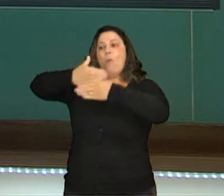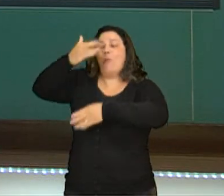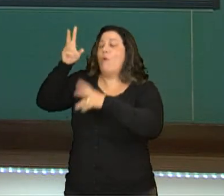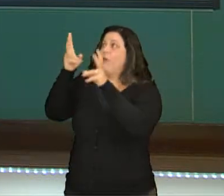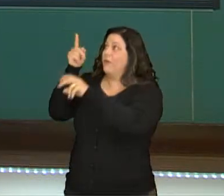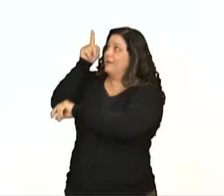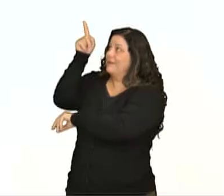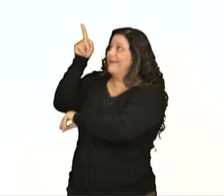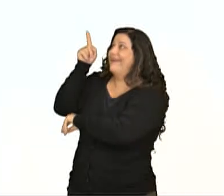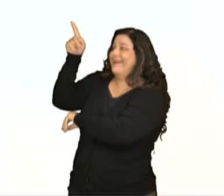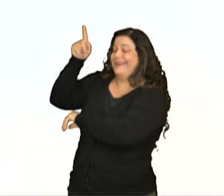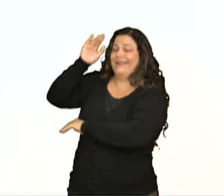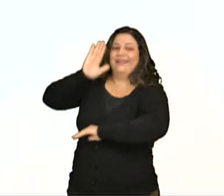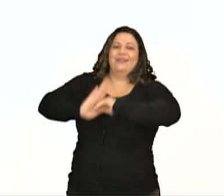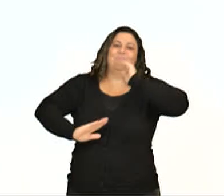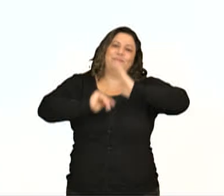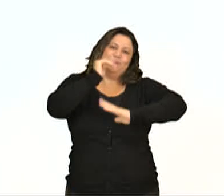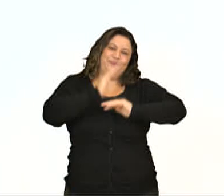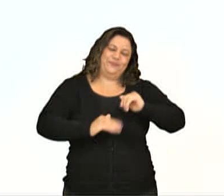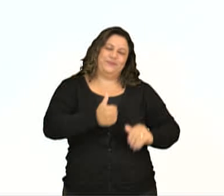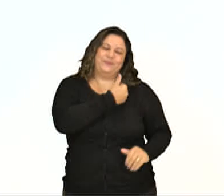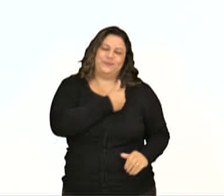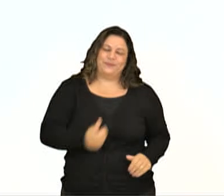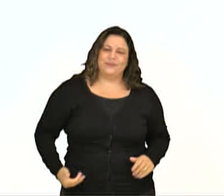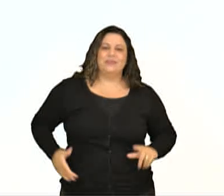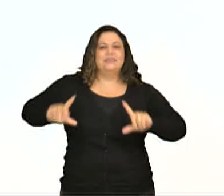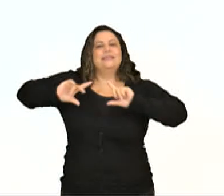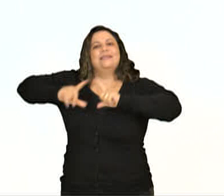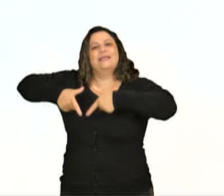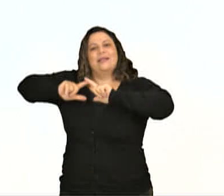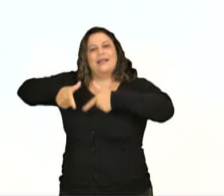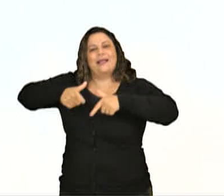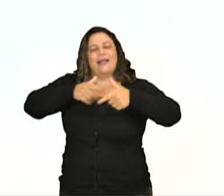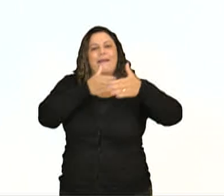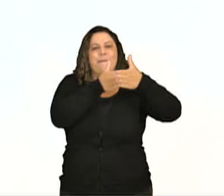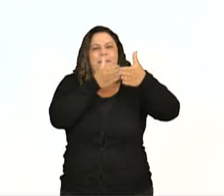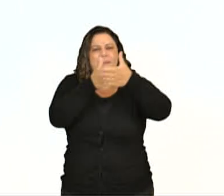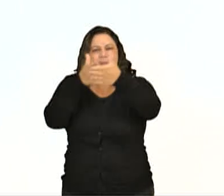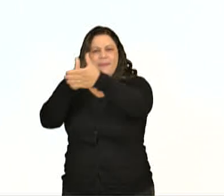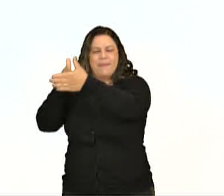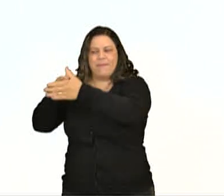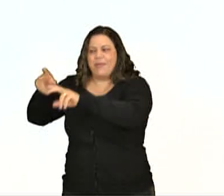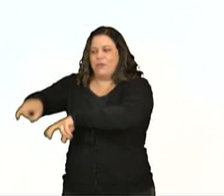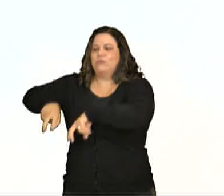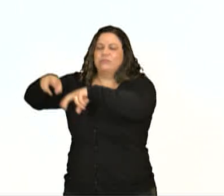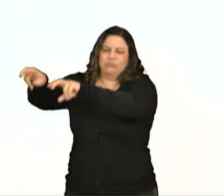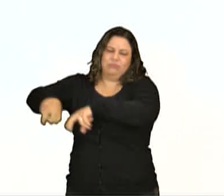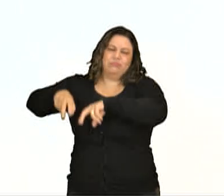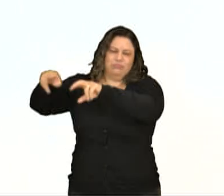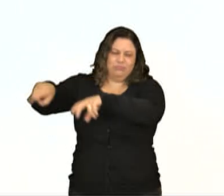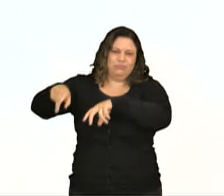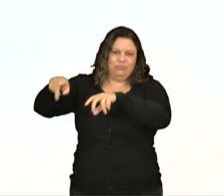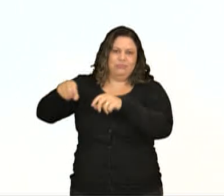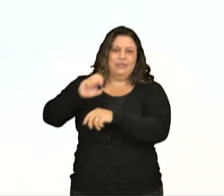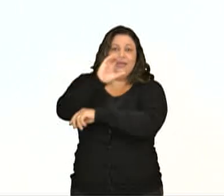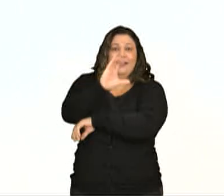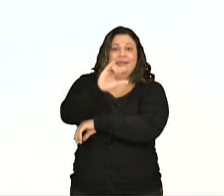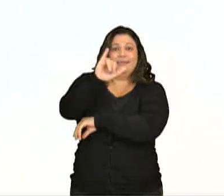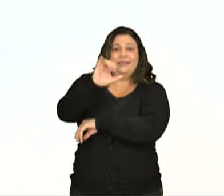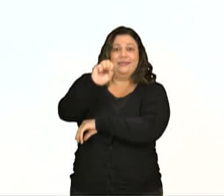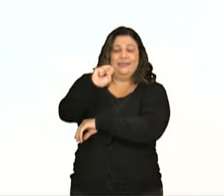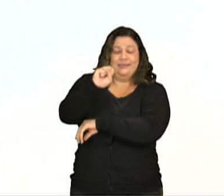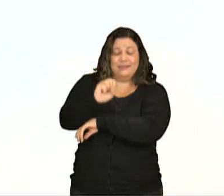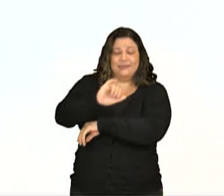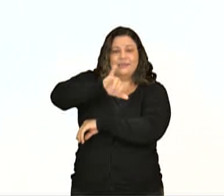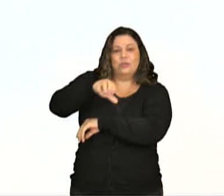imagem, construído pelo governo de Israel para a proteção dos colonos israelenses nessa região da Cisjordânia. Uma região que